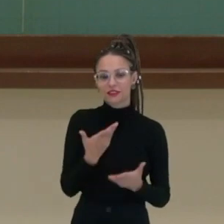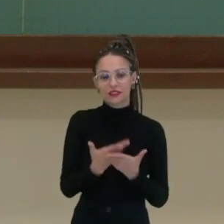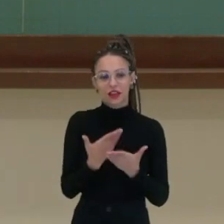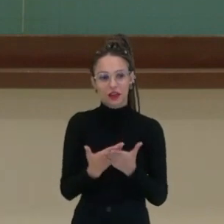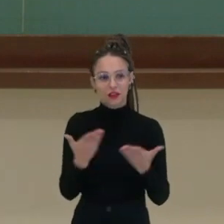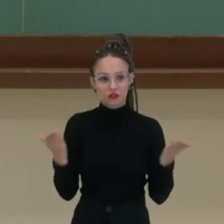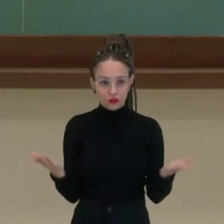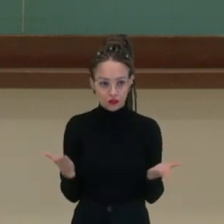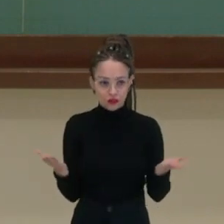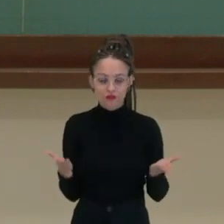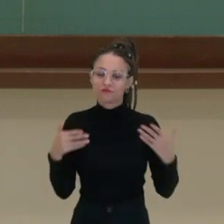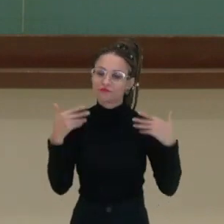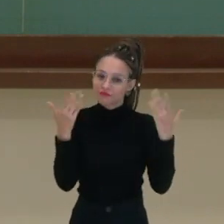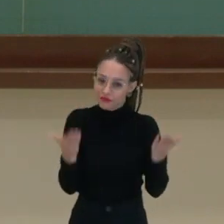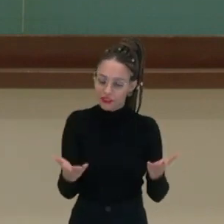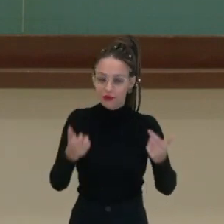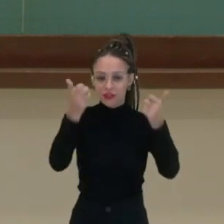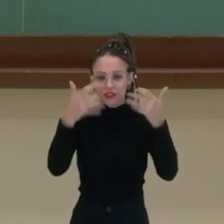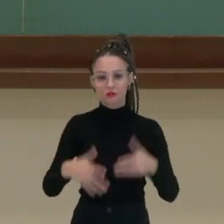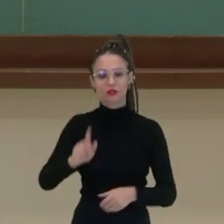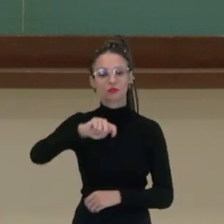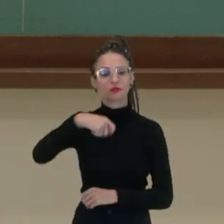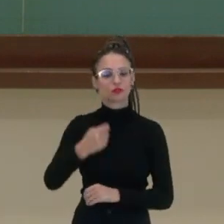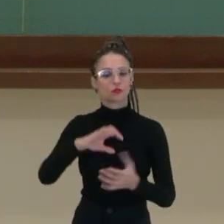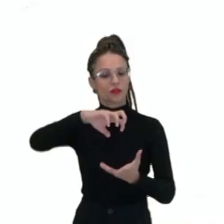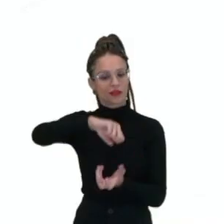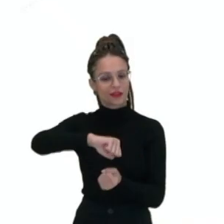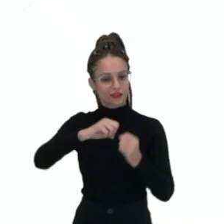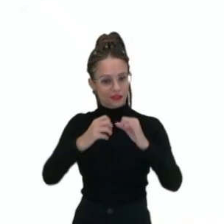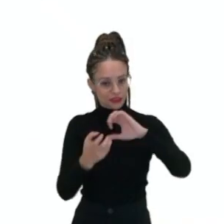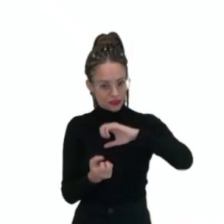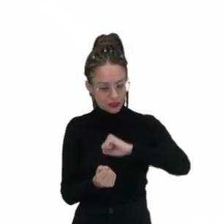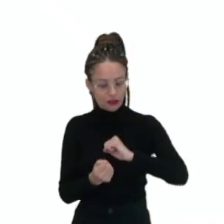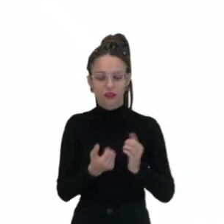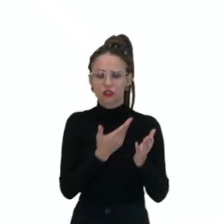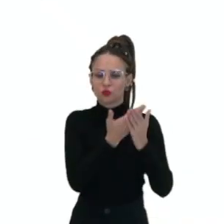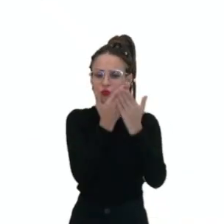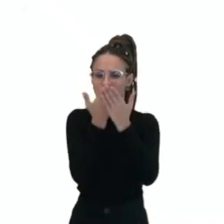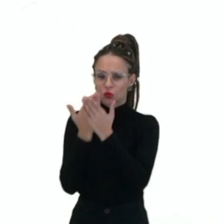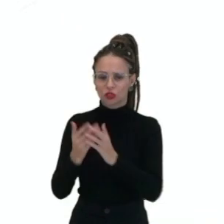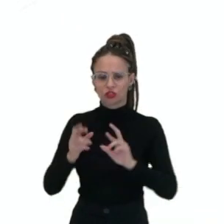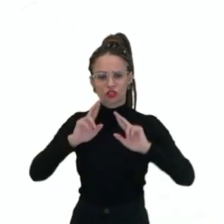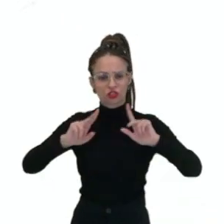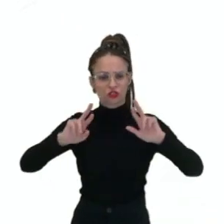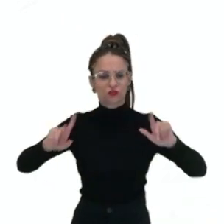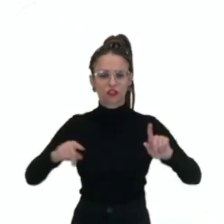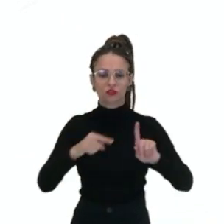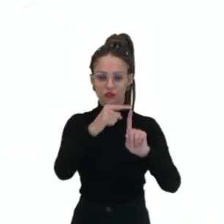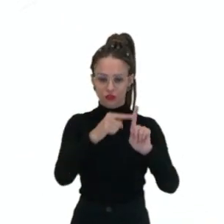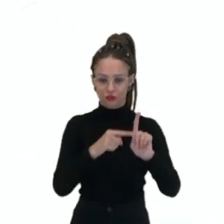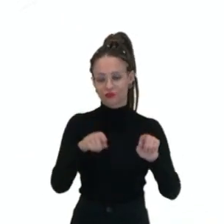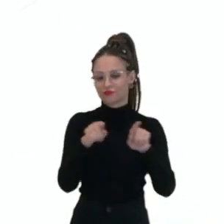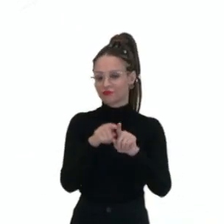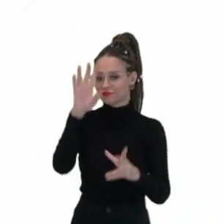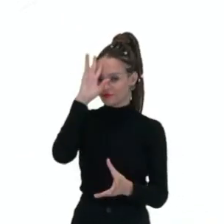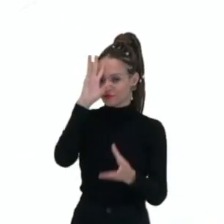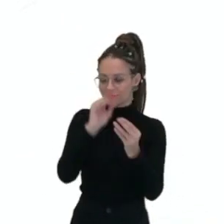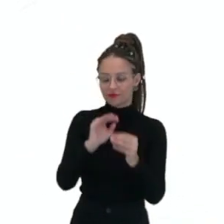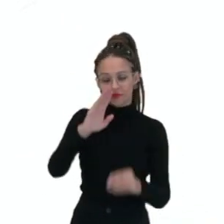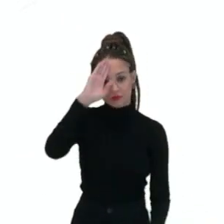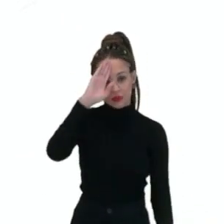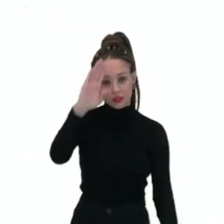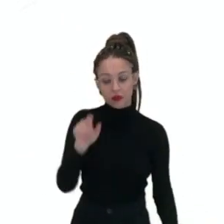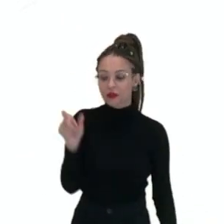então, nós falamos sobre o artesanato, estudamos as diferentes formas de produção e entendemos principalmente